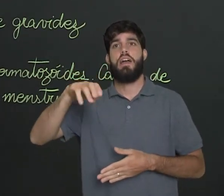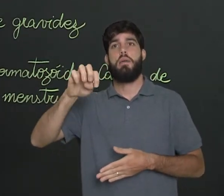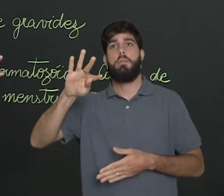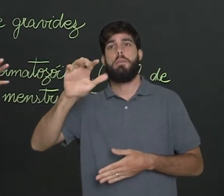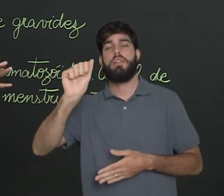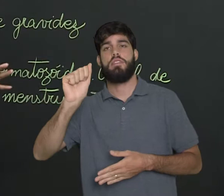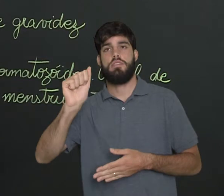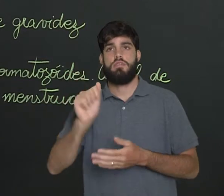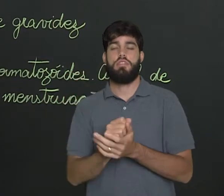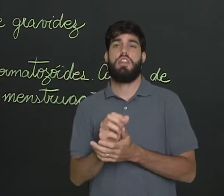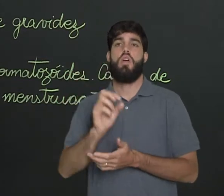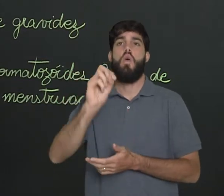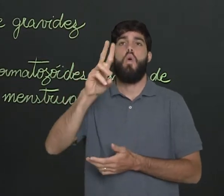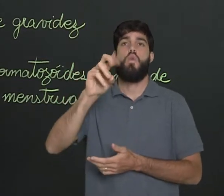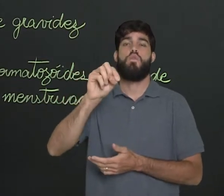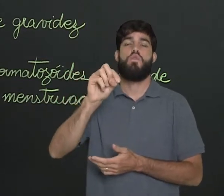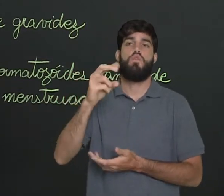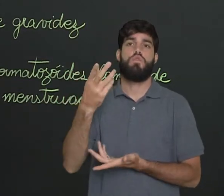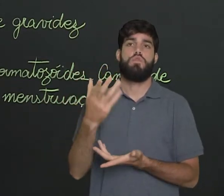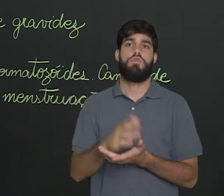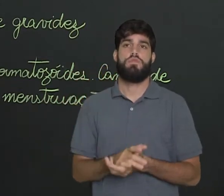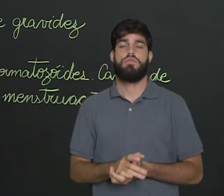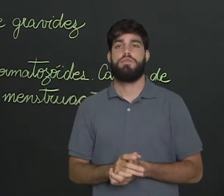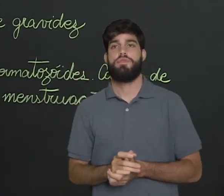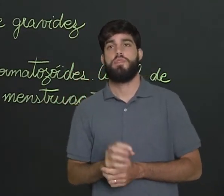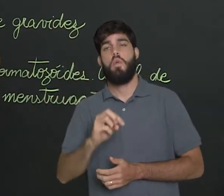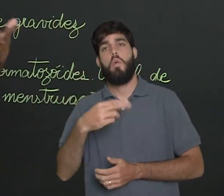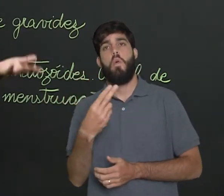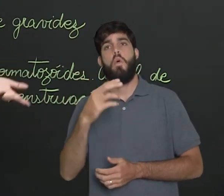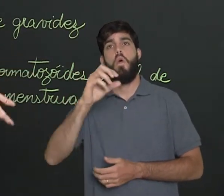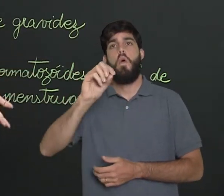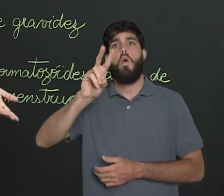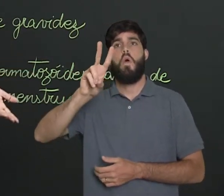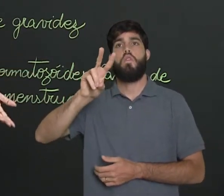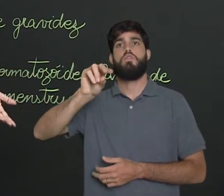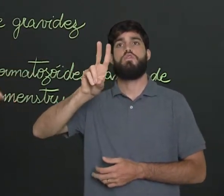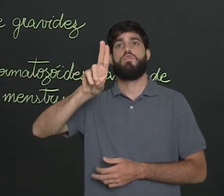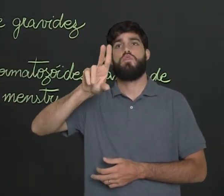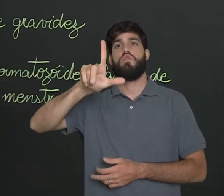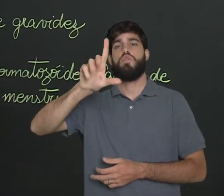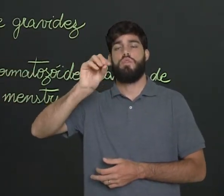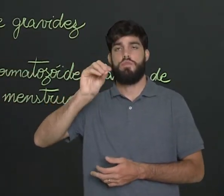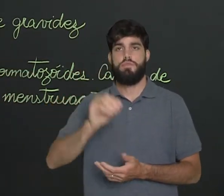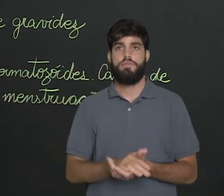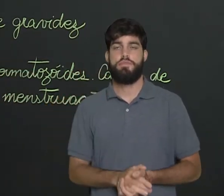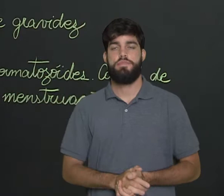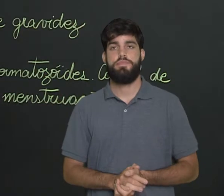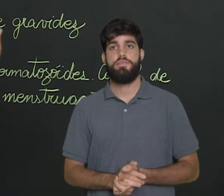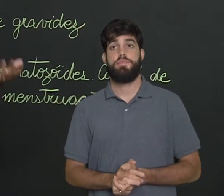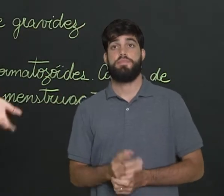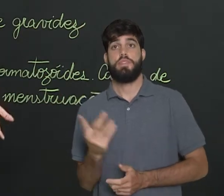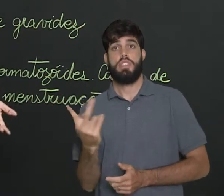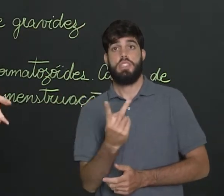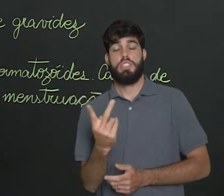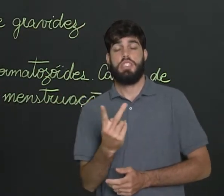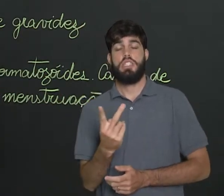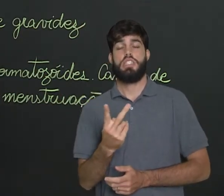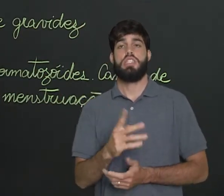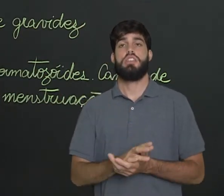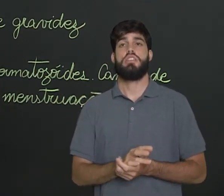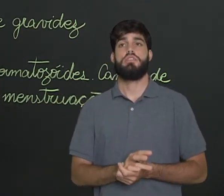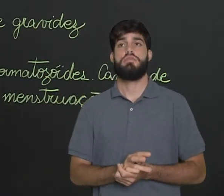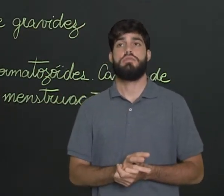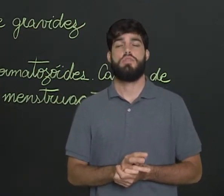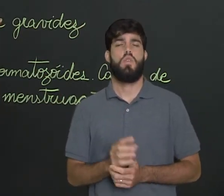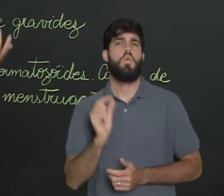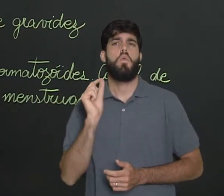feminino, que é o ovócito, que a gente chama popularmente de óvulo, e dos hormônios femininos, estrogênio e progesterona.